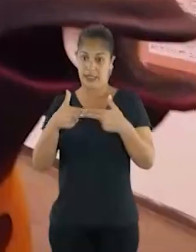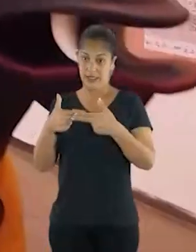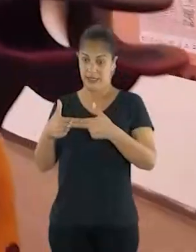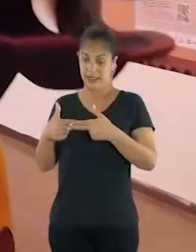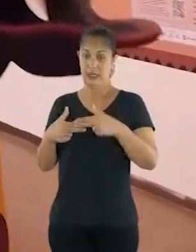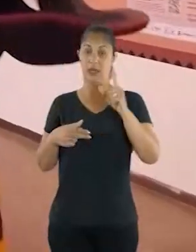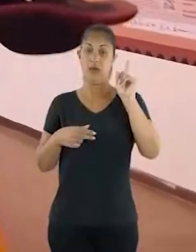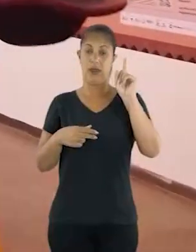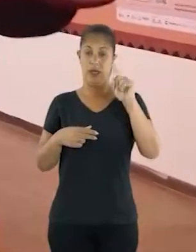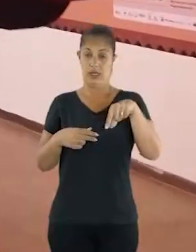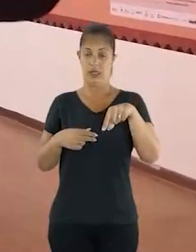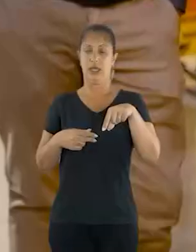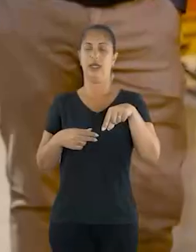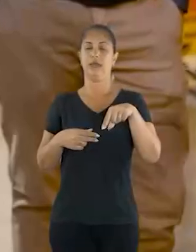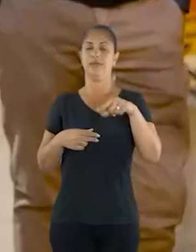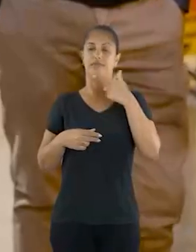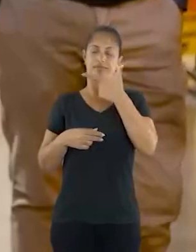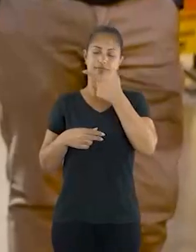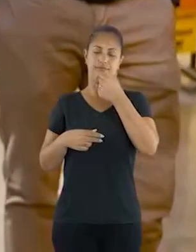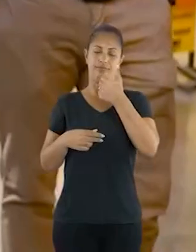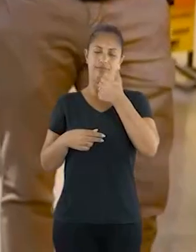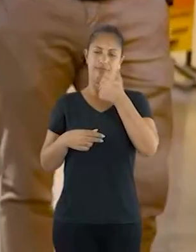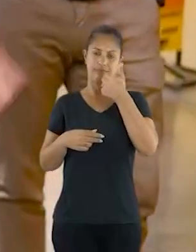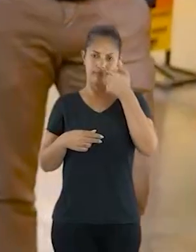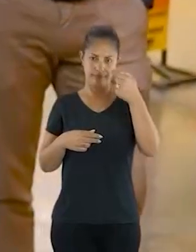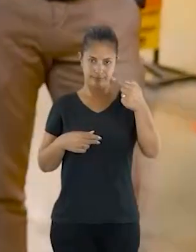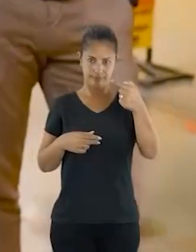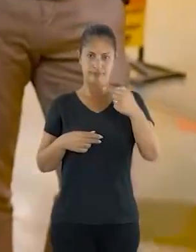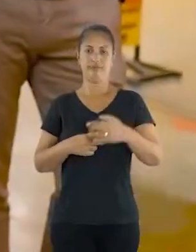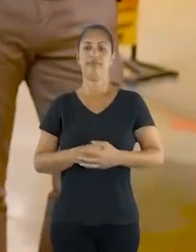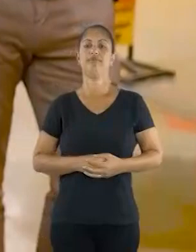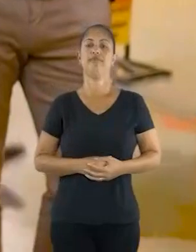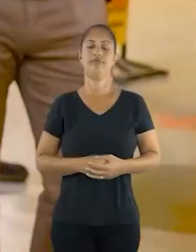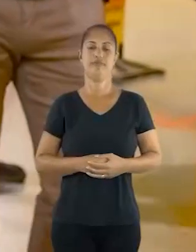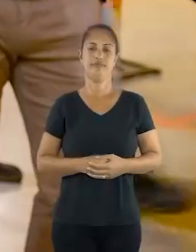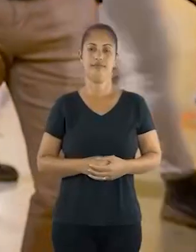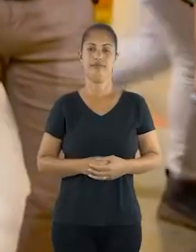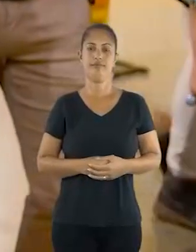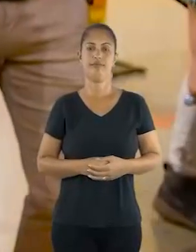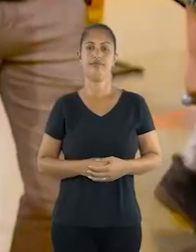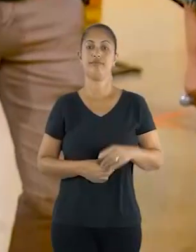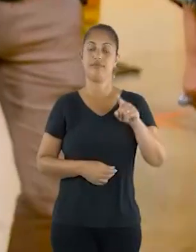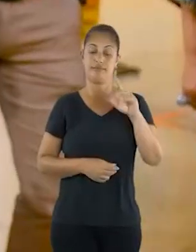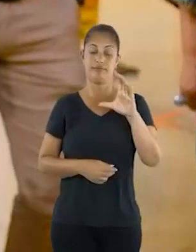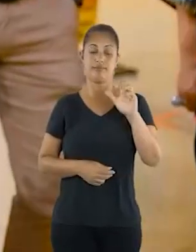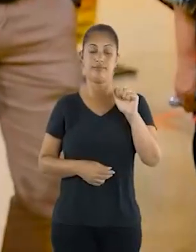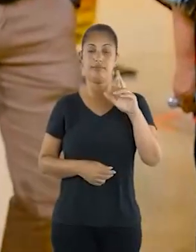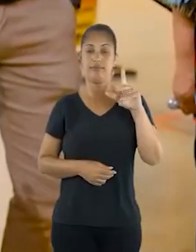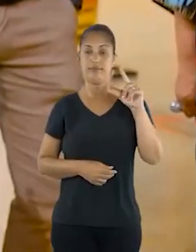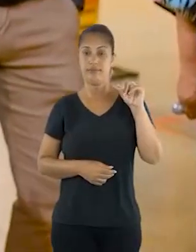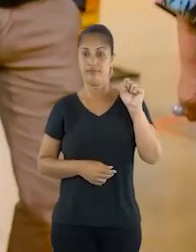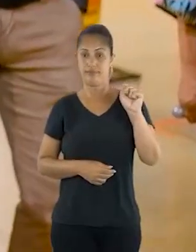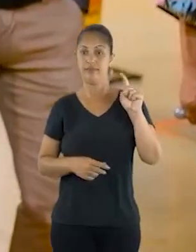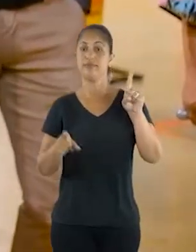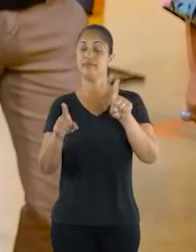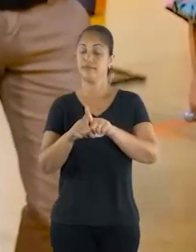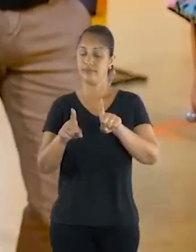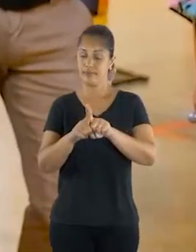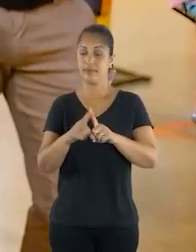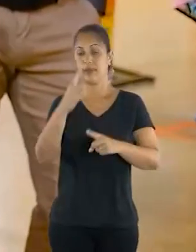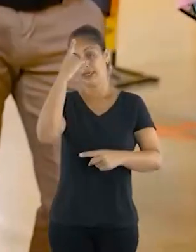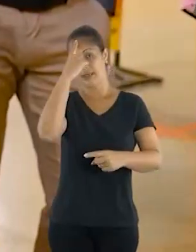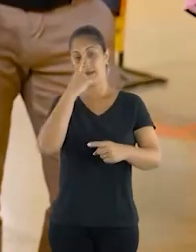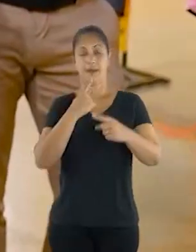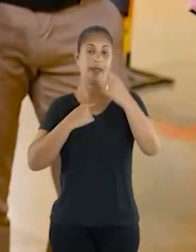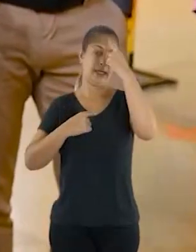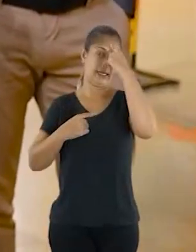de 2017, toda coordenada pelo Dantas e pelo Carlos Newton, e inclui